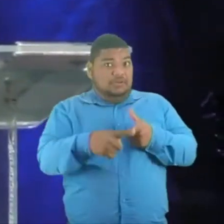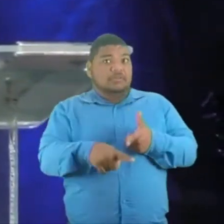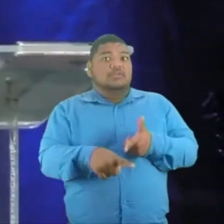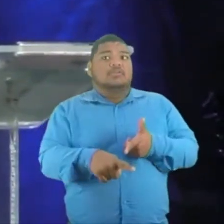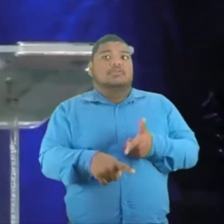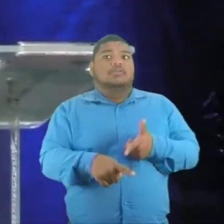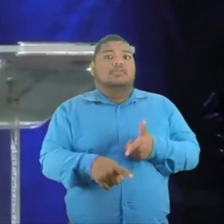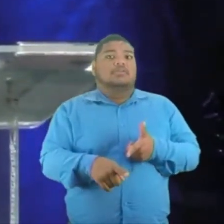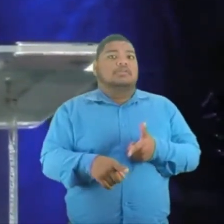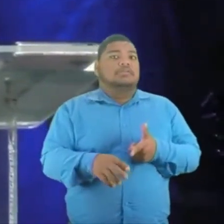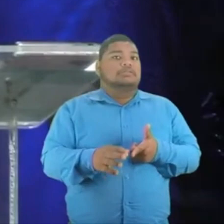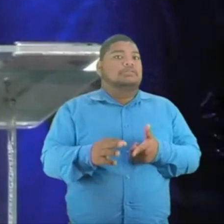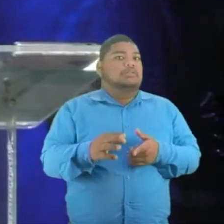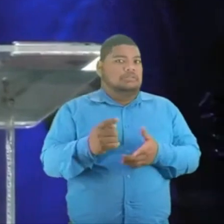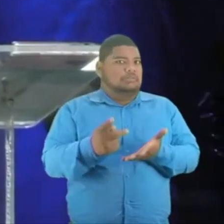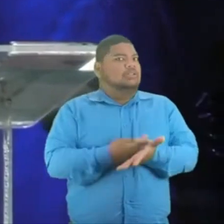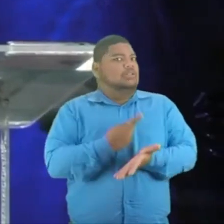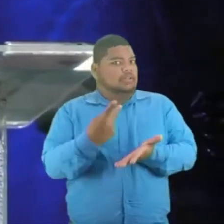uma coisa está errada.